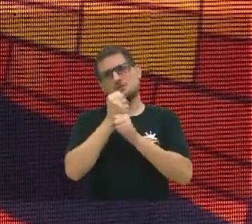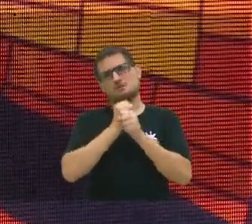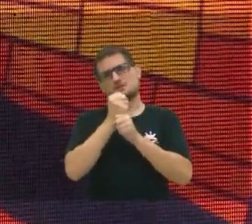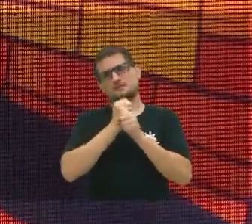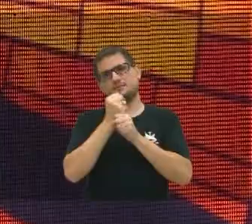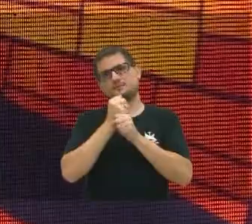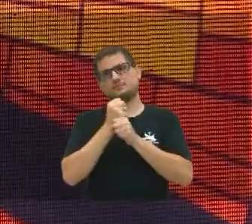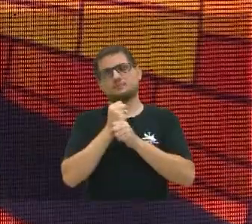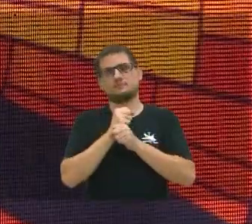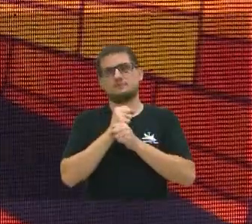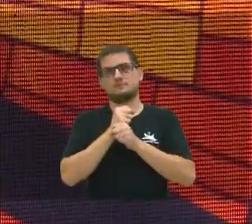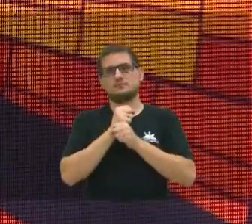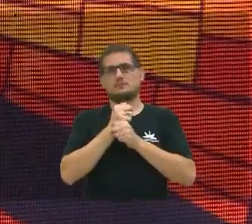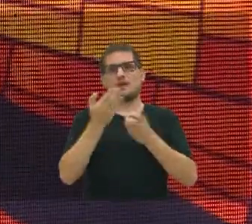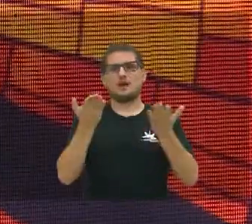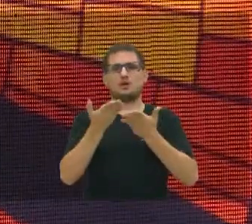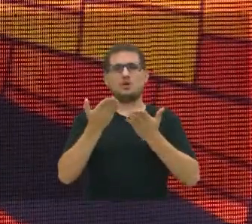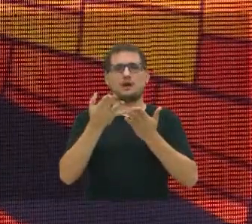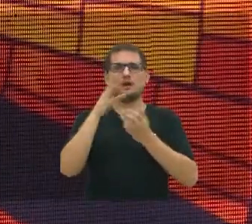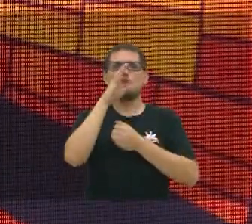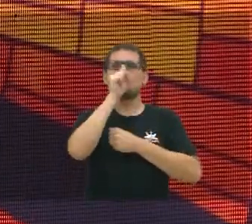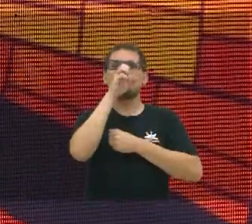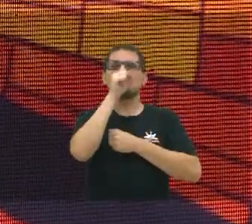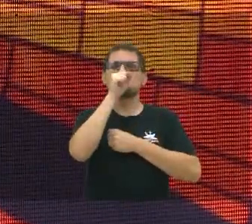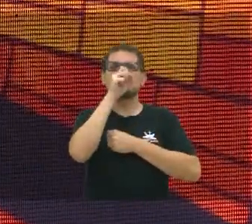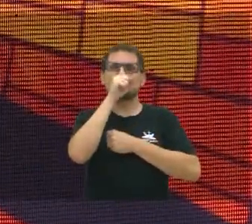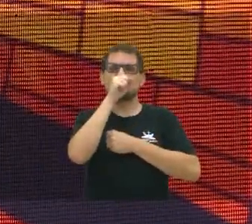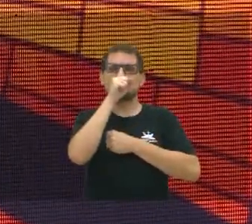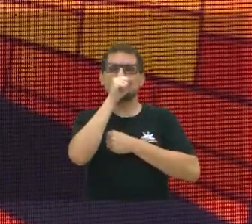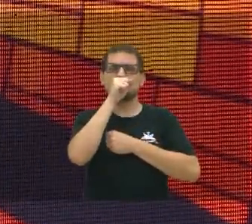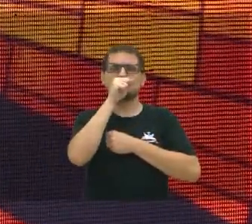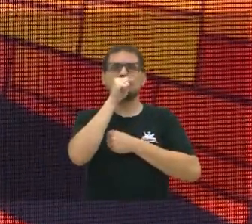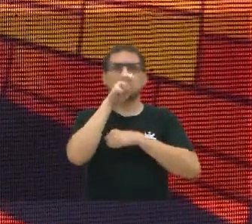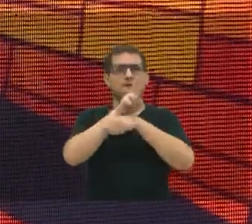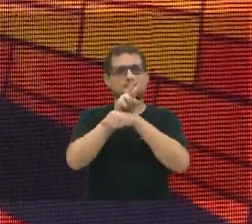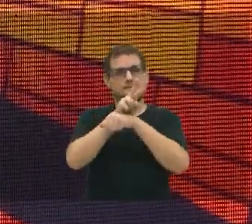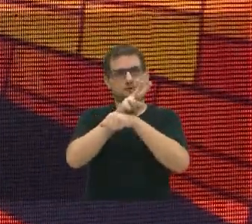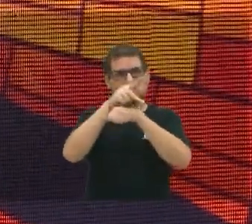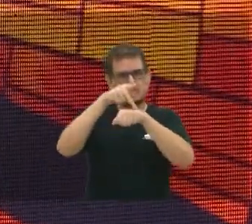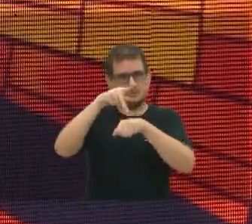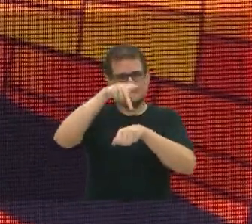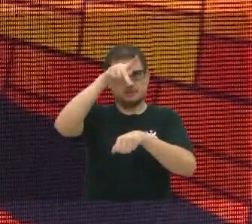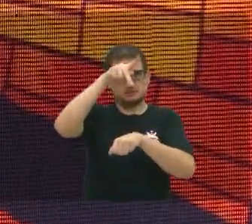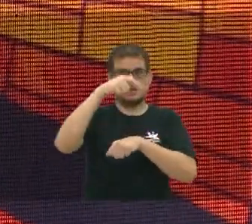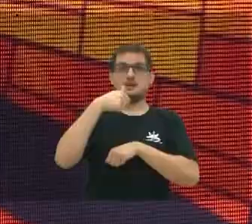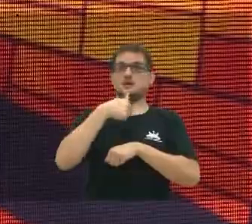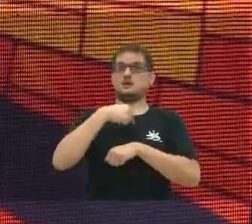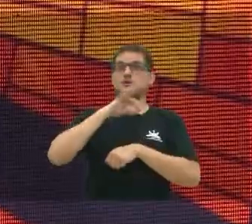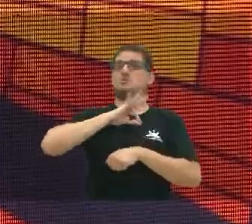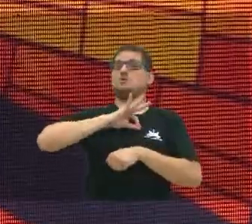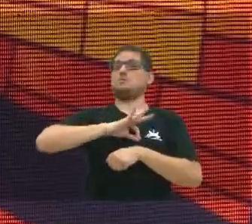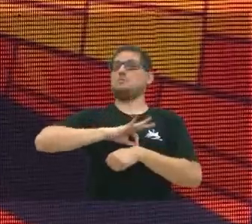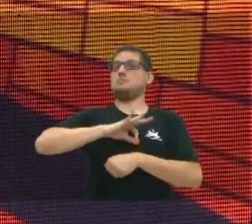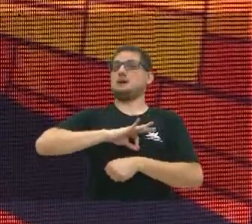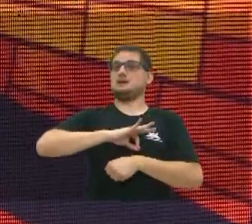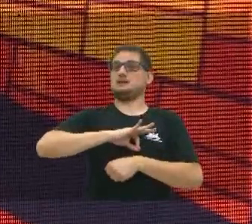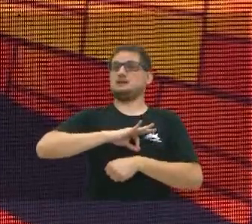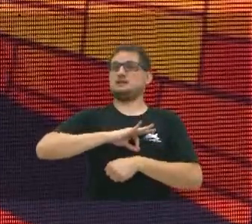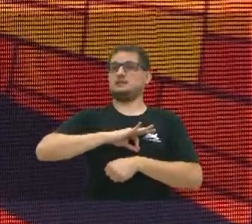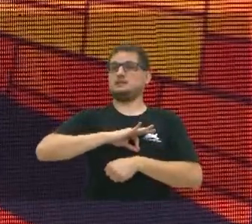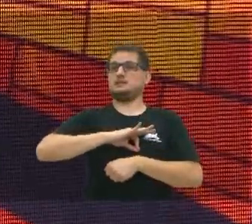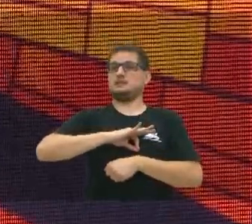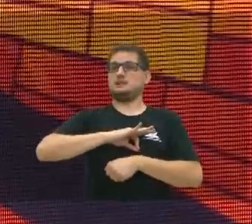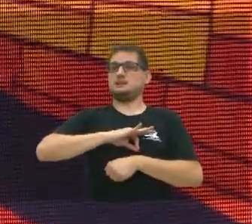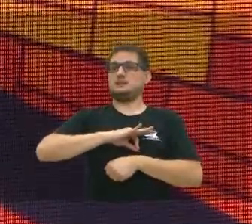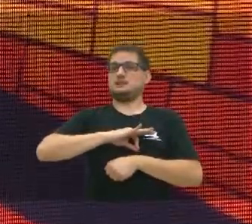Agora, na vigília pascal, como padre no santuário, eu ministrarei